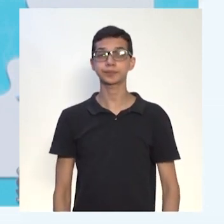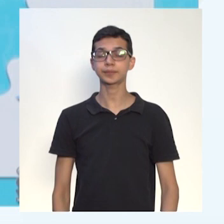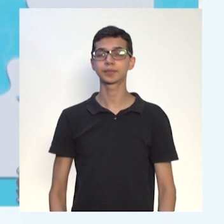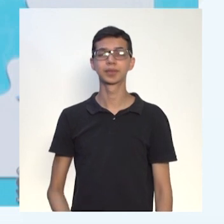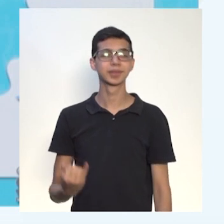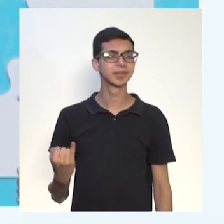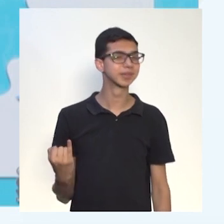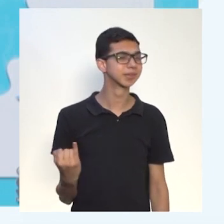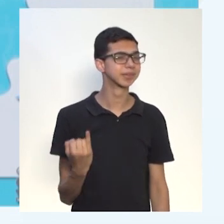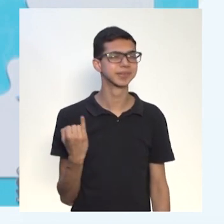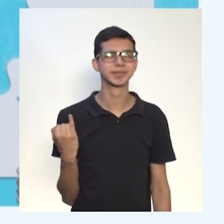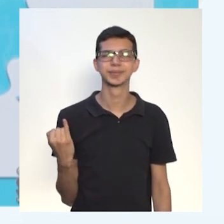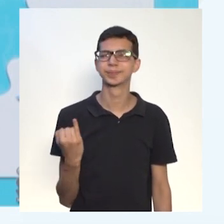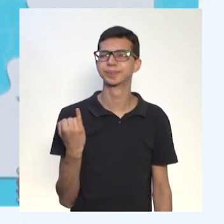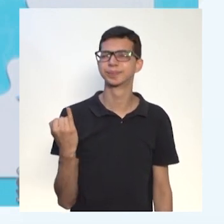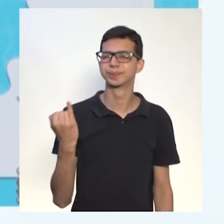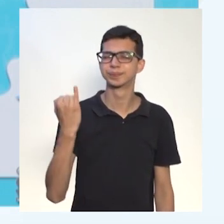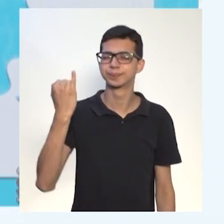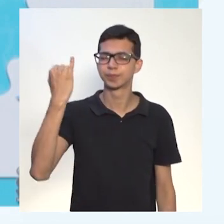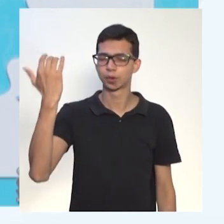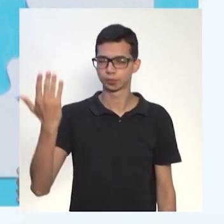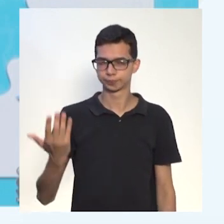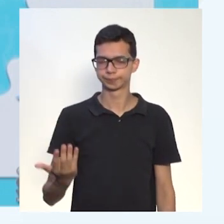isso, marque as